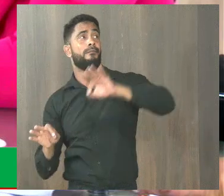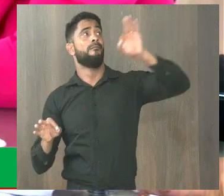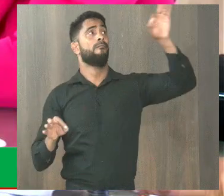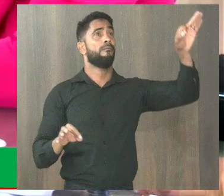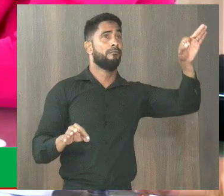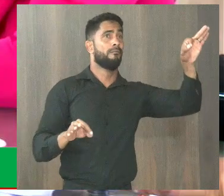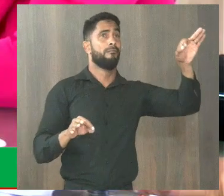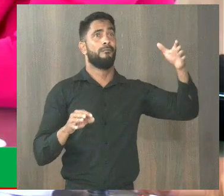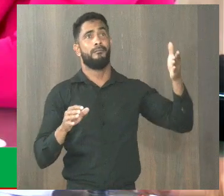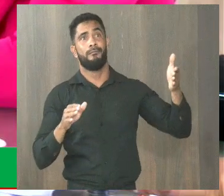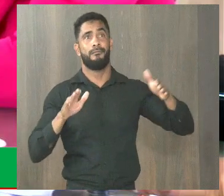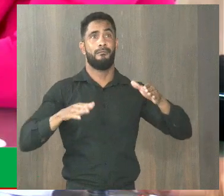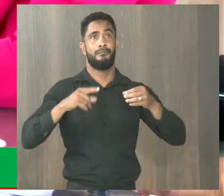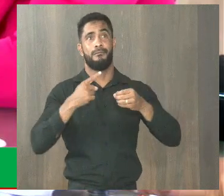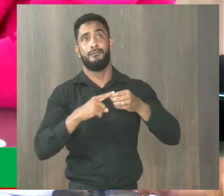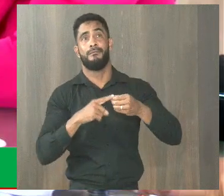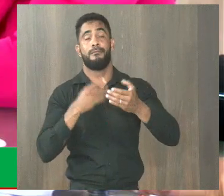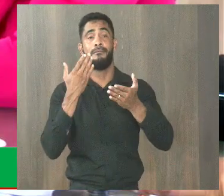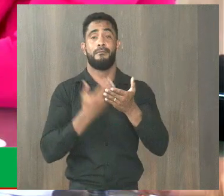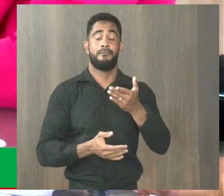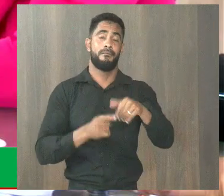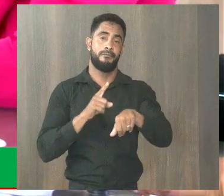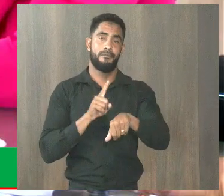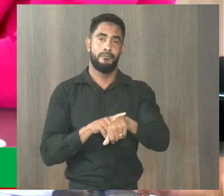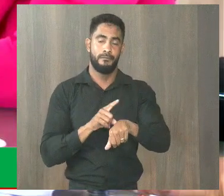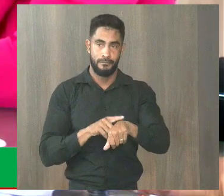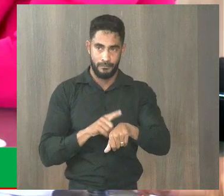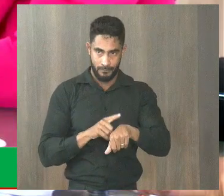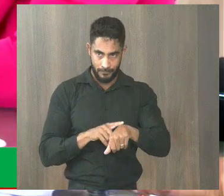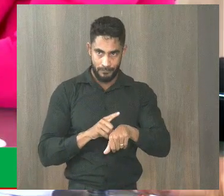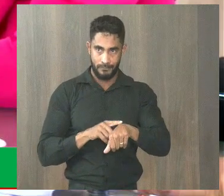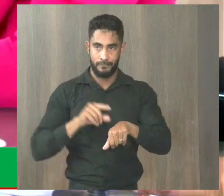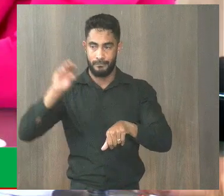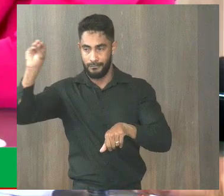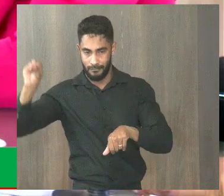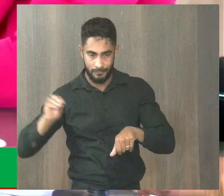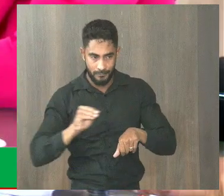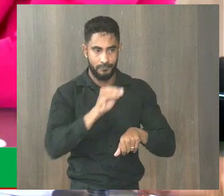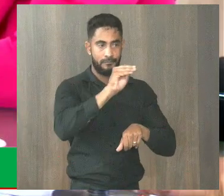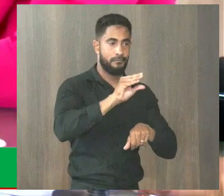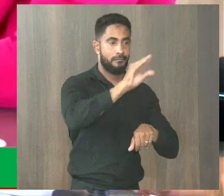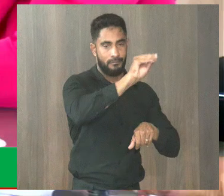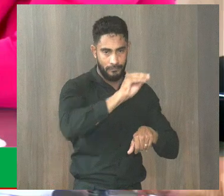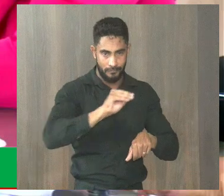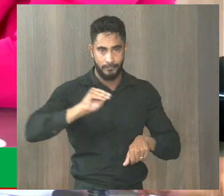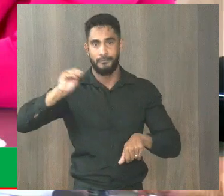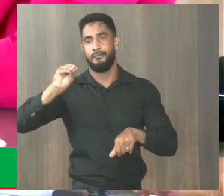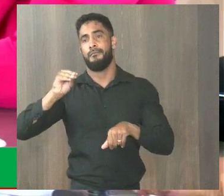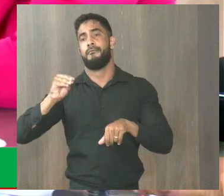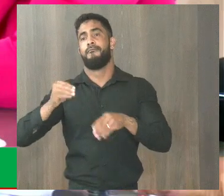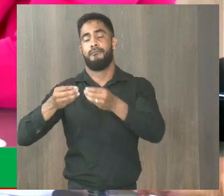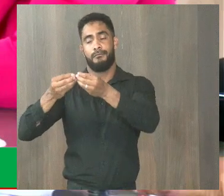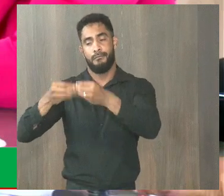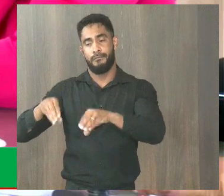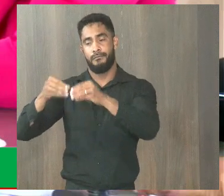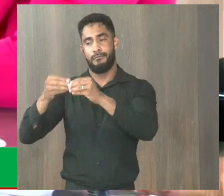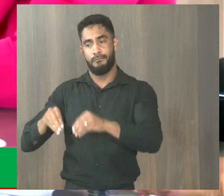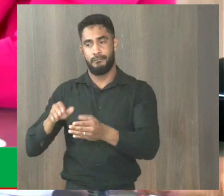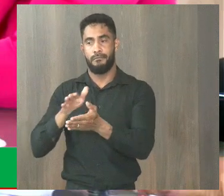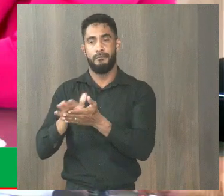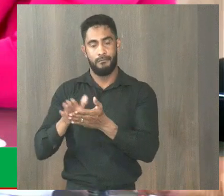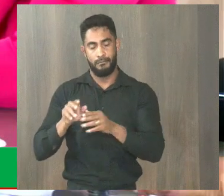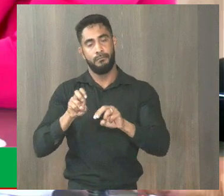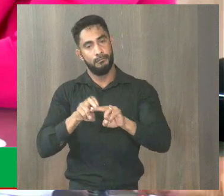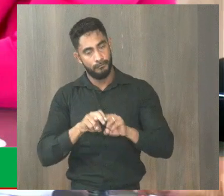norte. Então, o município perde muito tempo fazendo o translado dessas máquinas e perdendo dinheiro. Então, vai numa